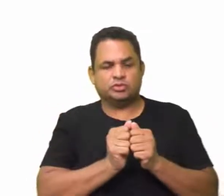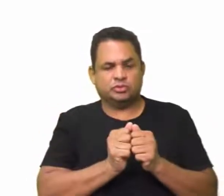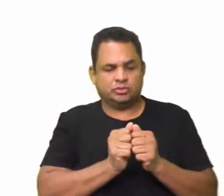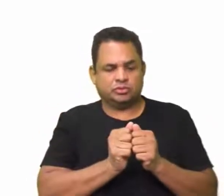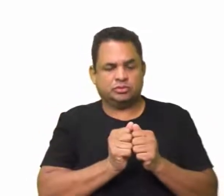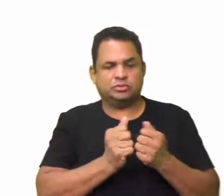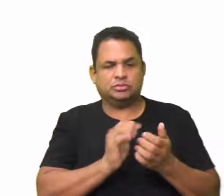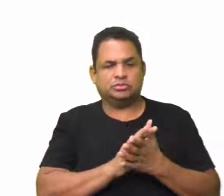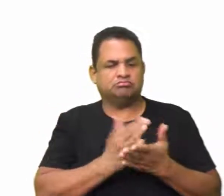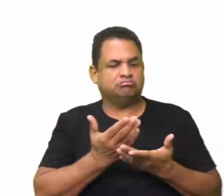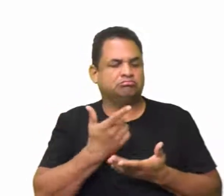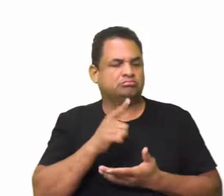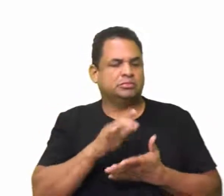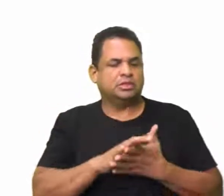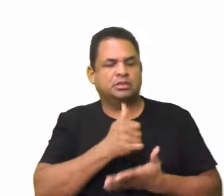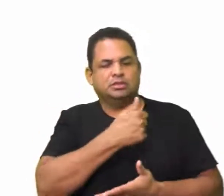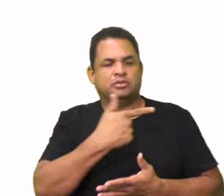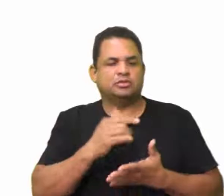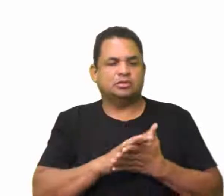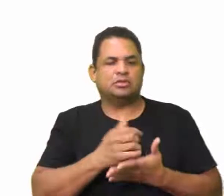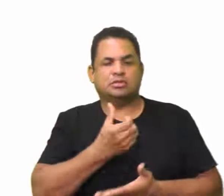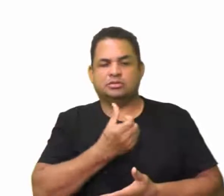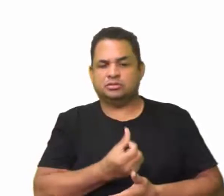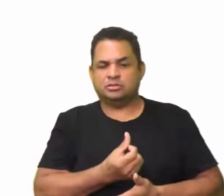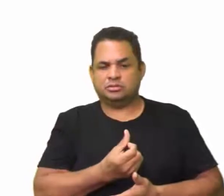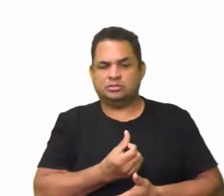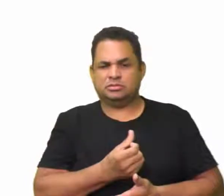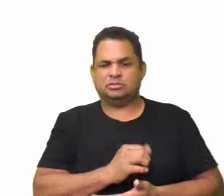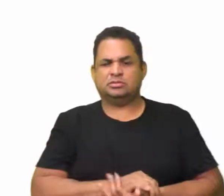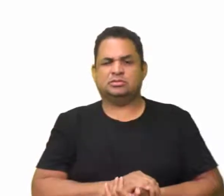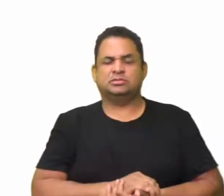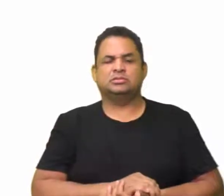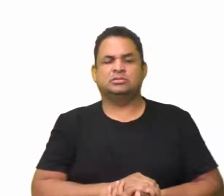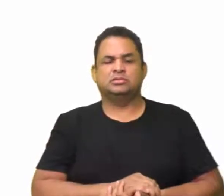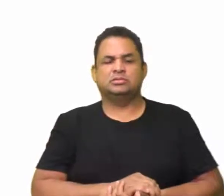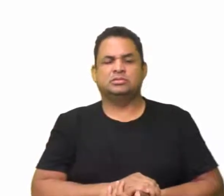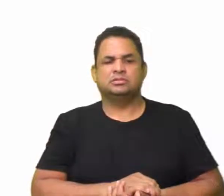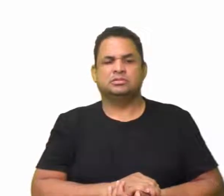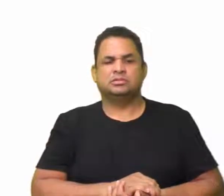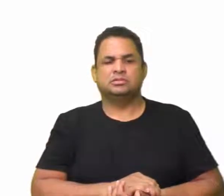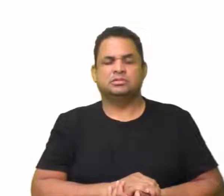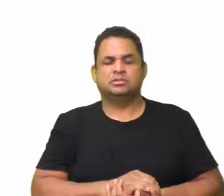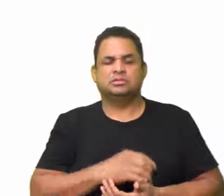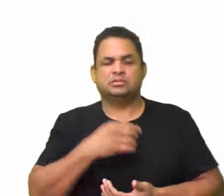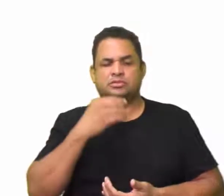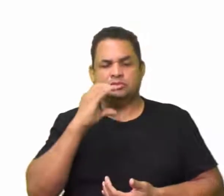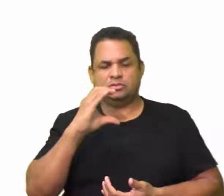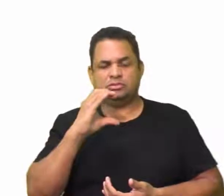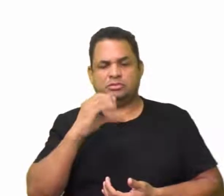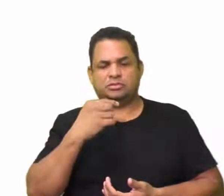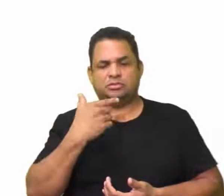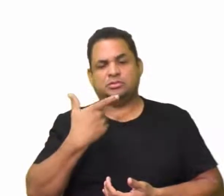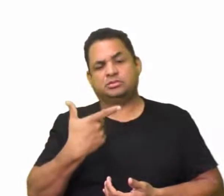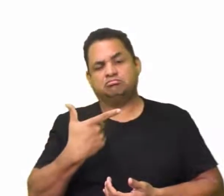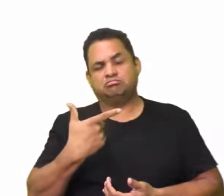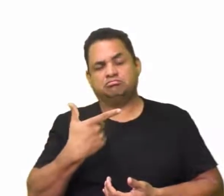ele já não está mais com 12, agora ele está com 6. Agora ele tá com 6, né? E o C tem 2, né? Porque o C não mexeu nele